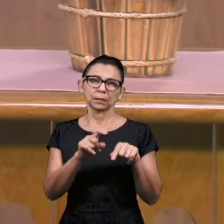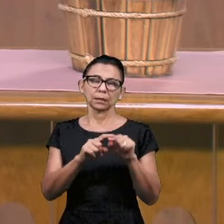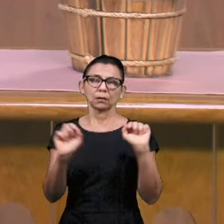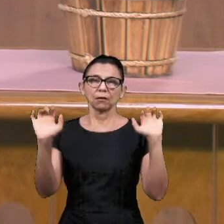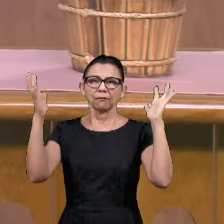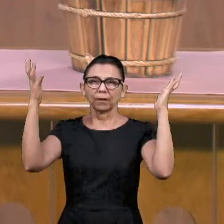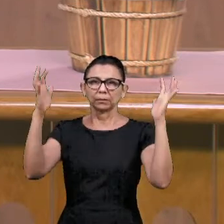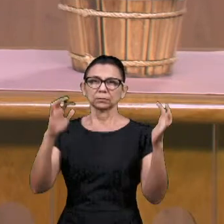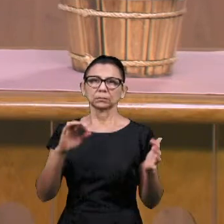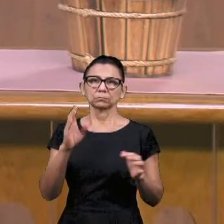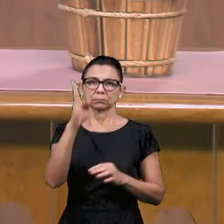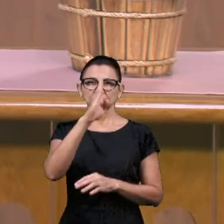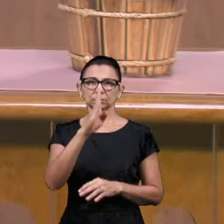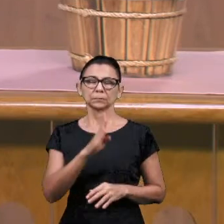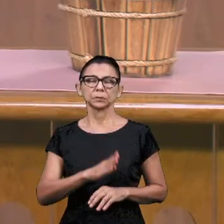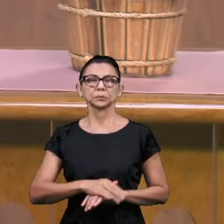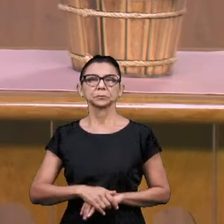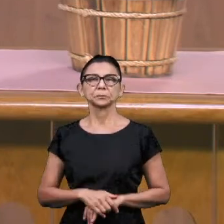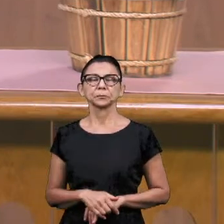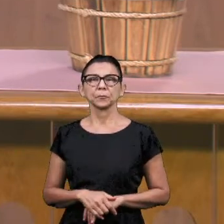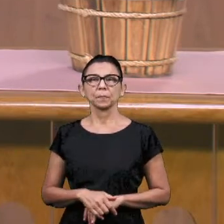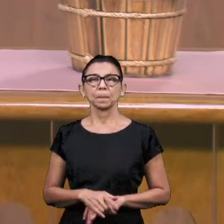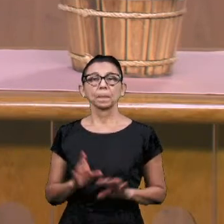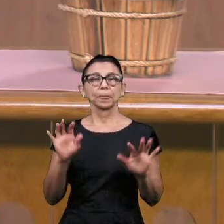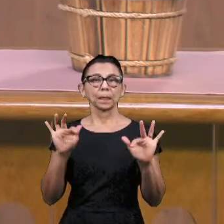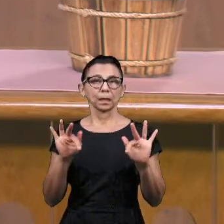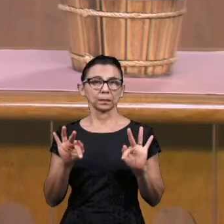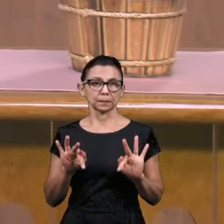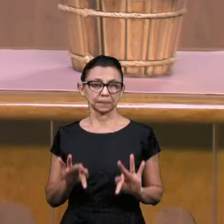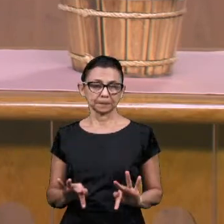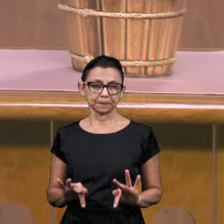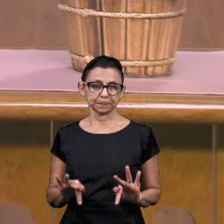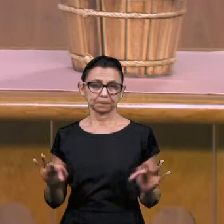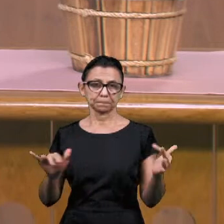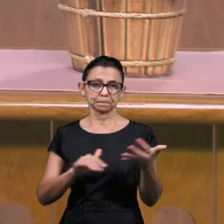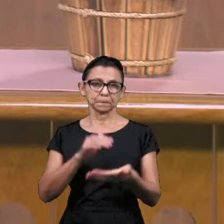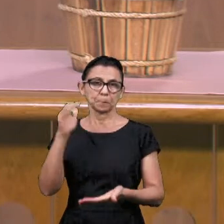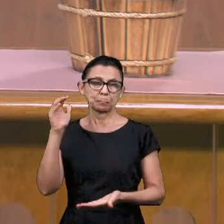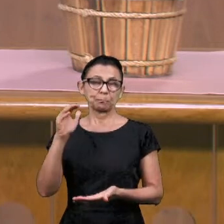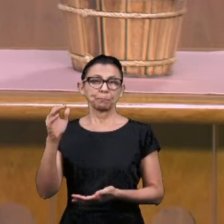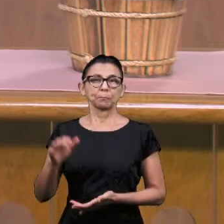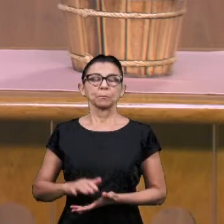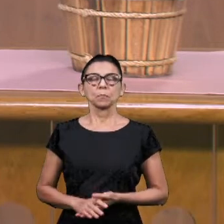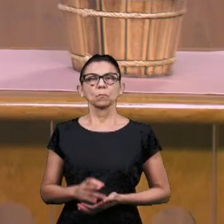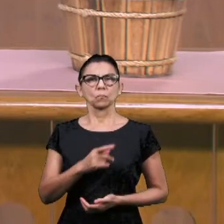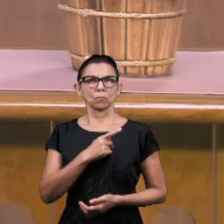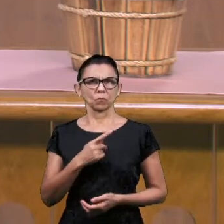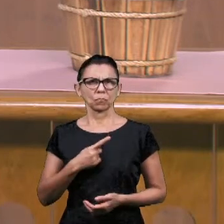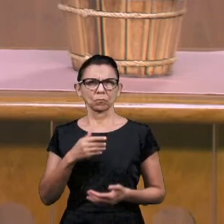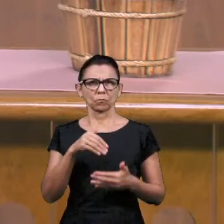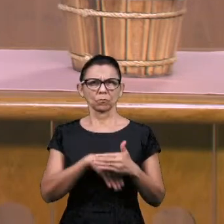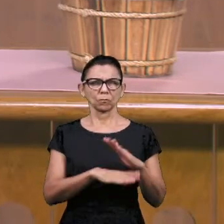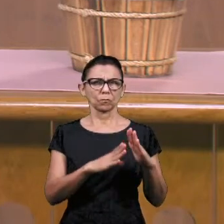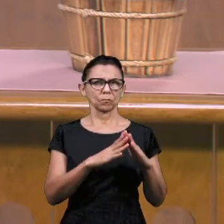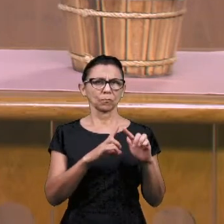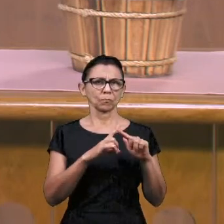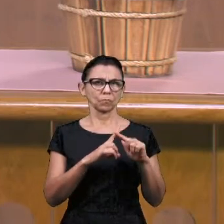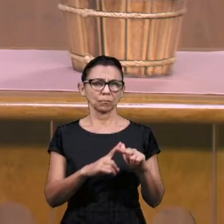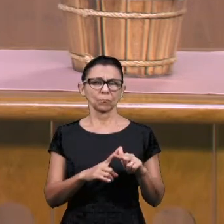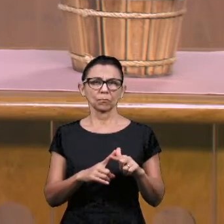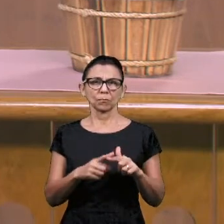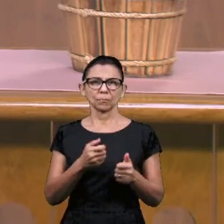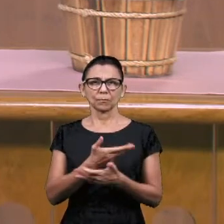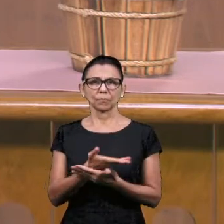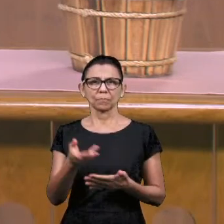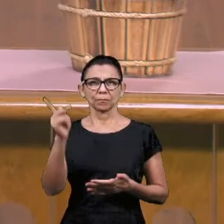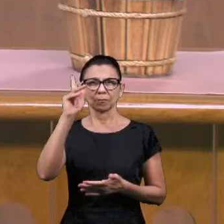Brasil inteiro. Amém? Então nós estamos aqui encerrando a transmissão via satélite, os pastores vão encerrar nas suas igrejas. Eu me despeço de todos com a